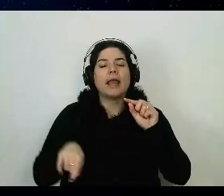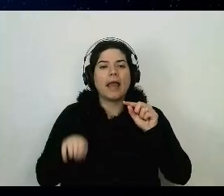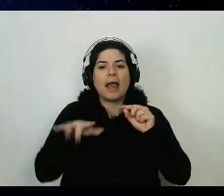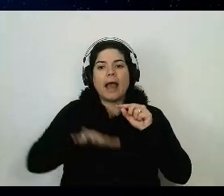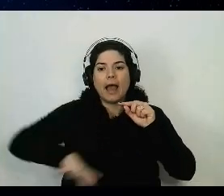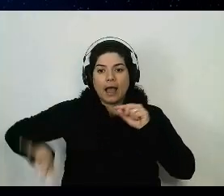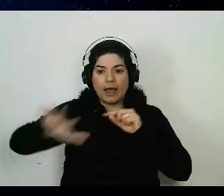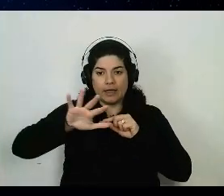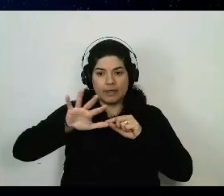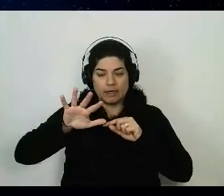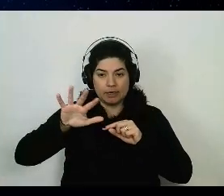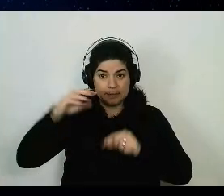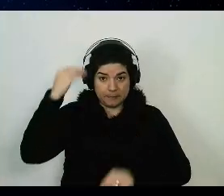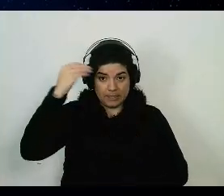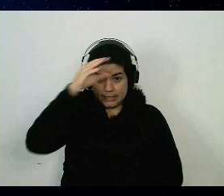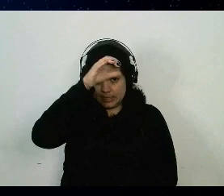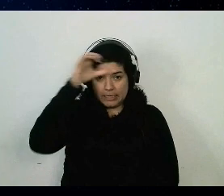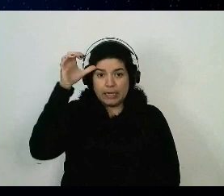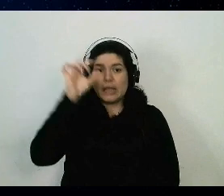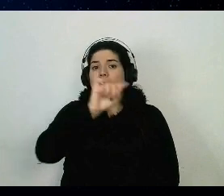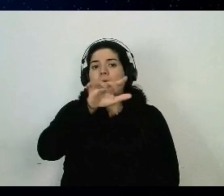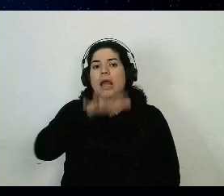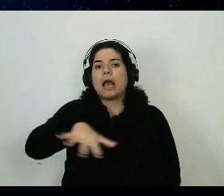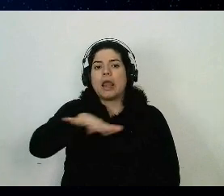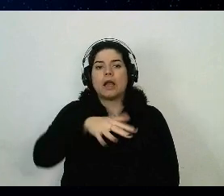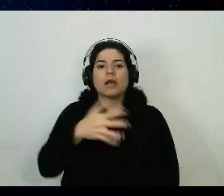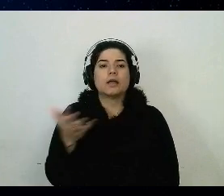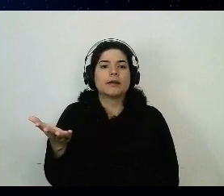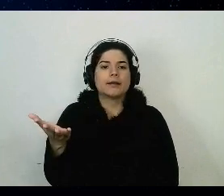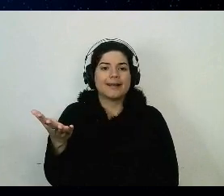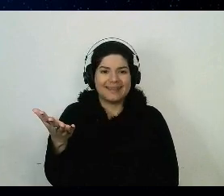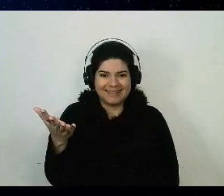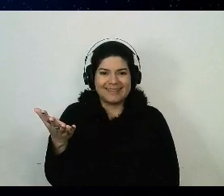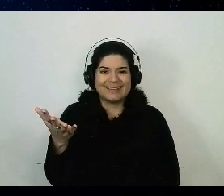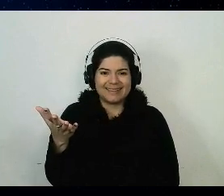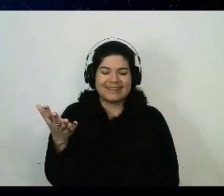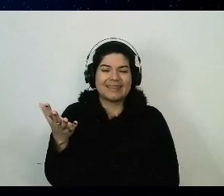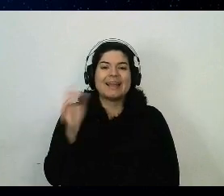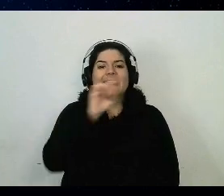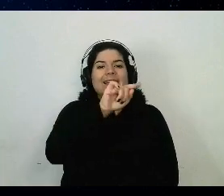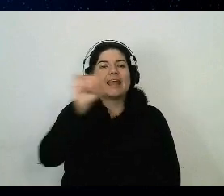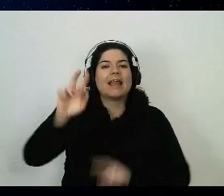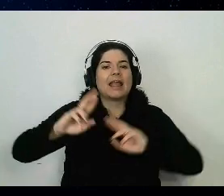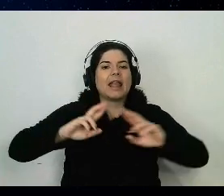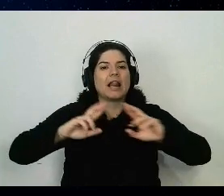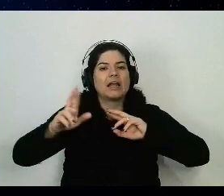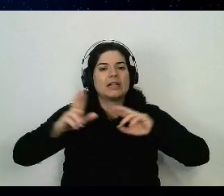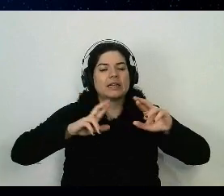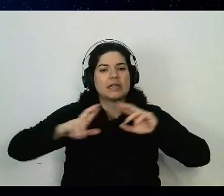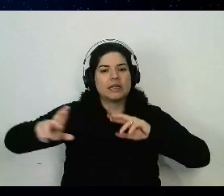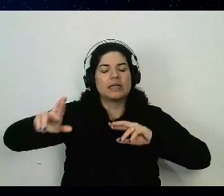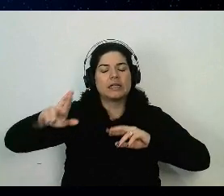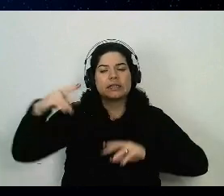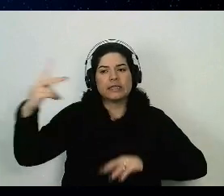Customer Experience aqui? Levanta a mão. Boa. Quem se relaciona com a área de Customer